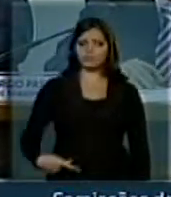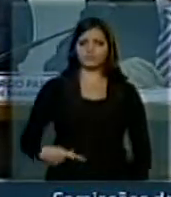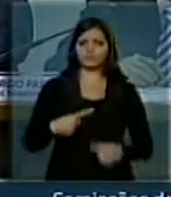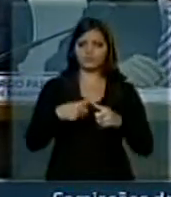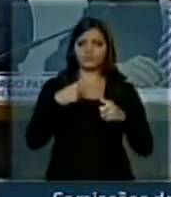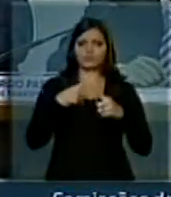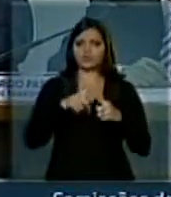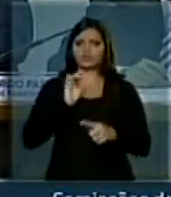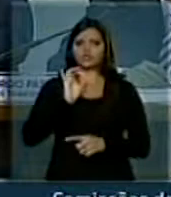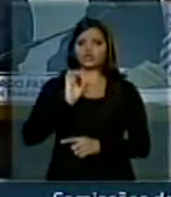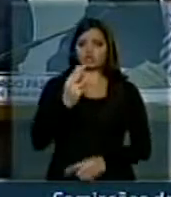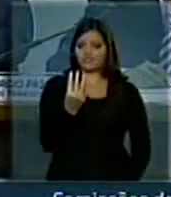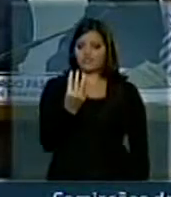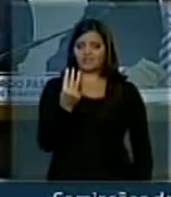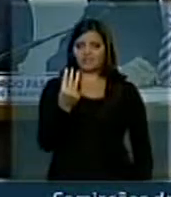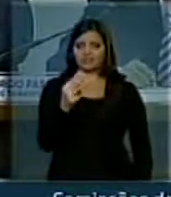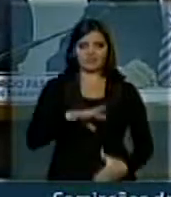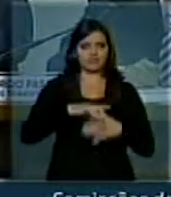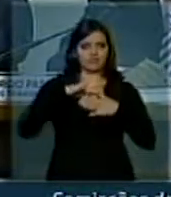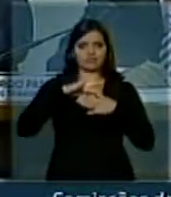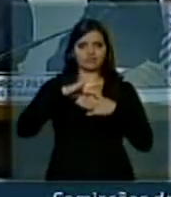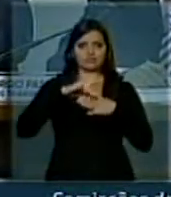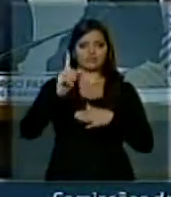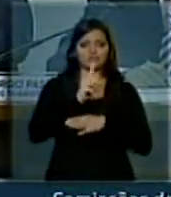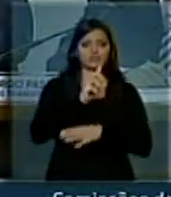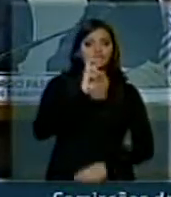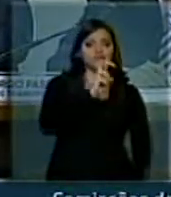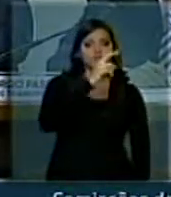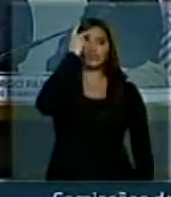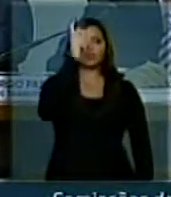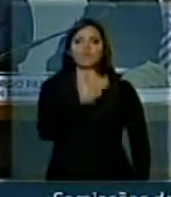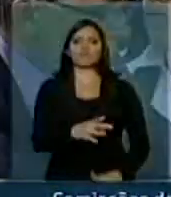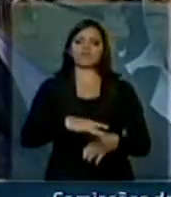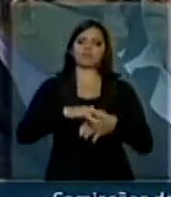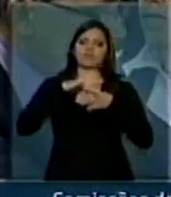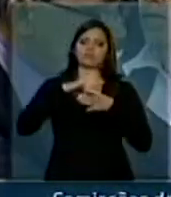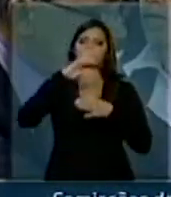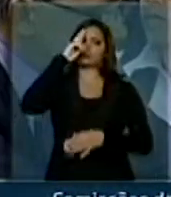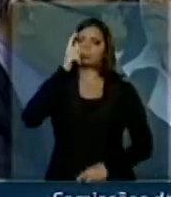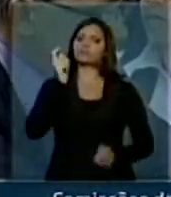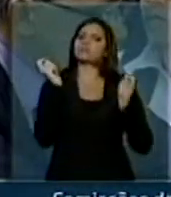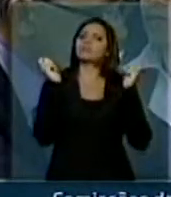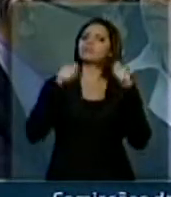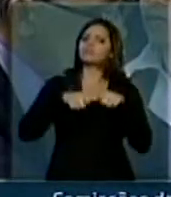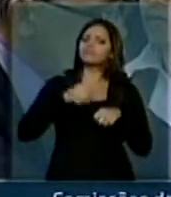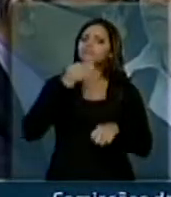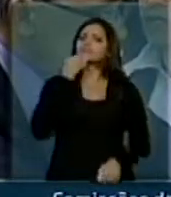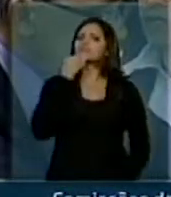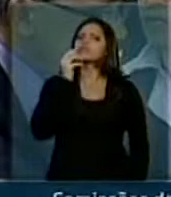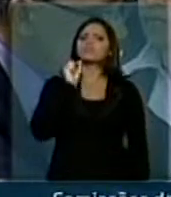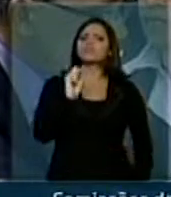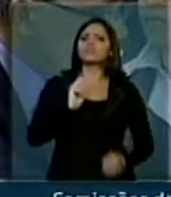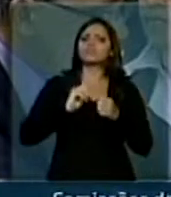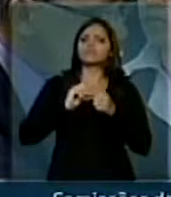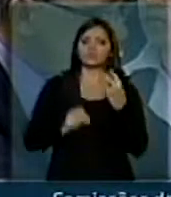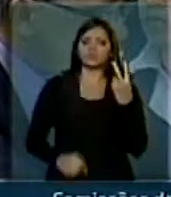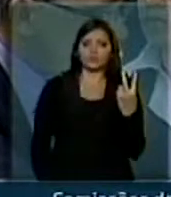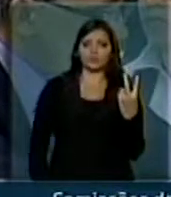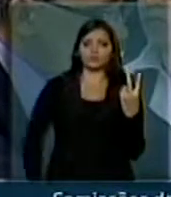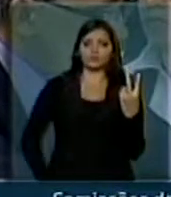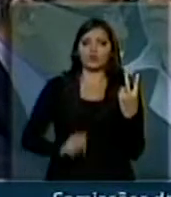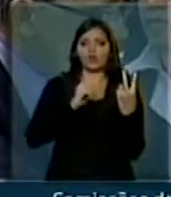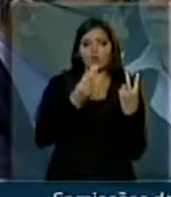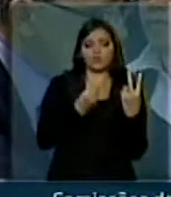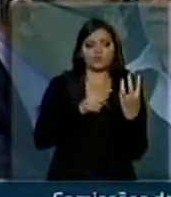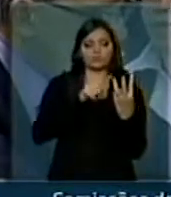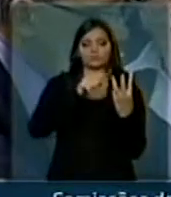que não são apenas 3 líderes, mas 5 líderes, que Vossa Excelência dividisse 2 ou a